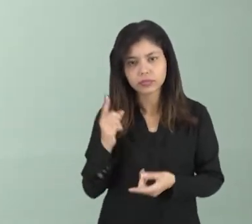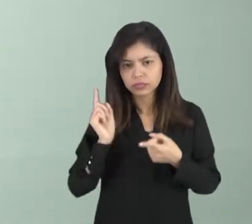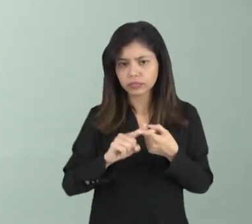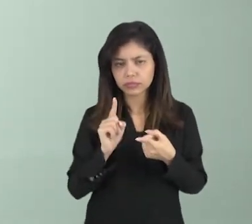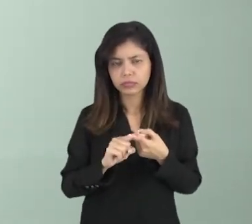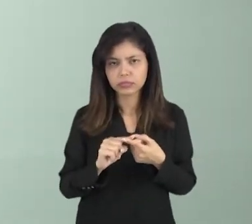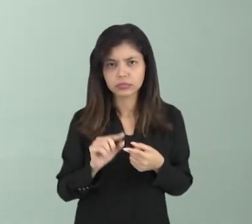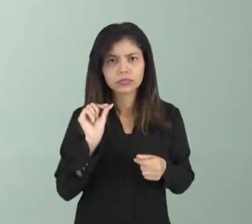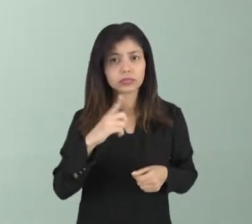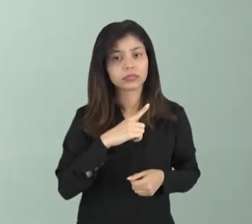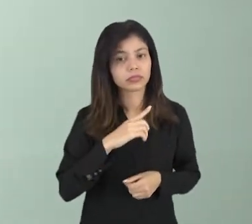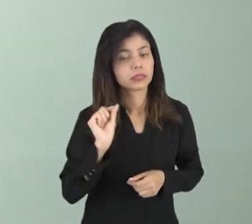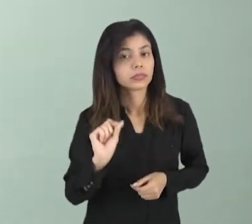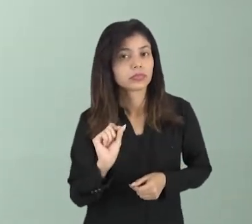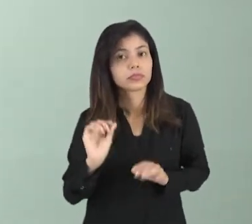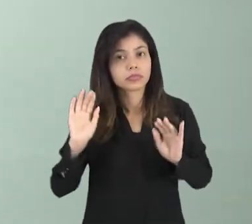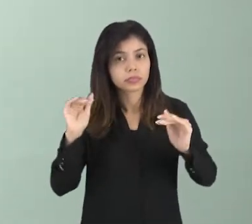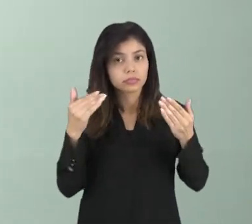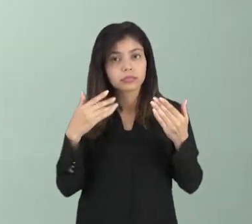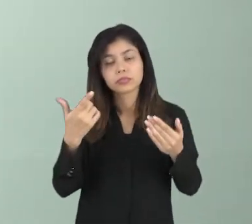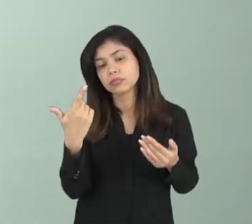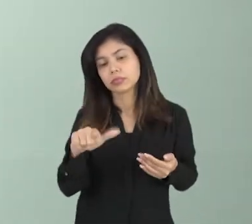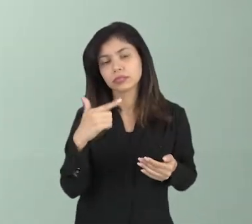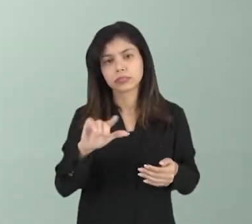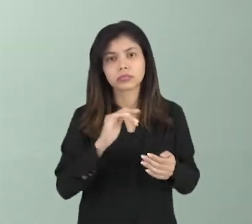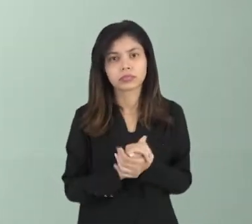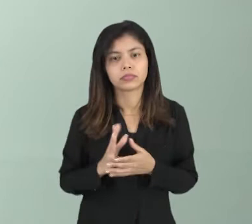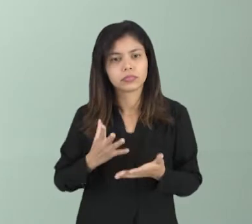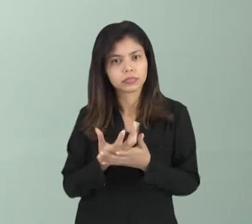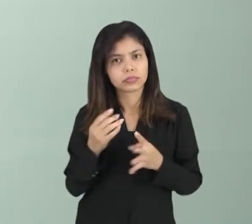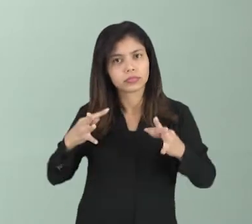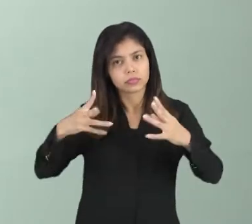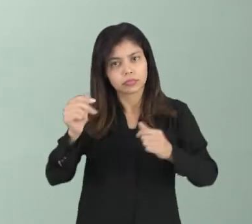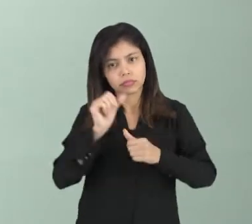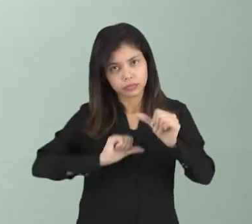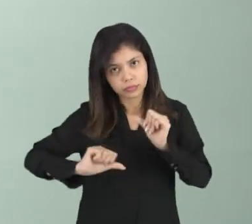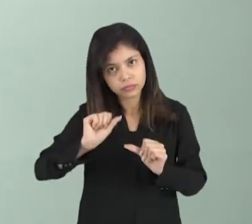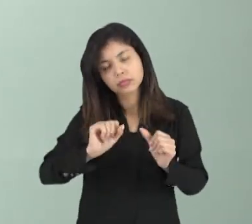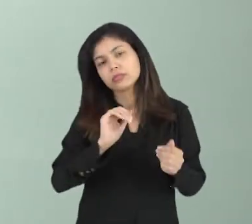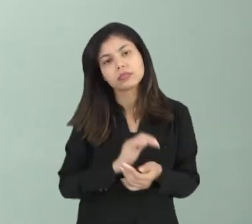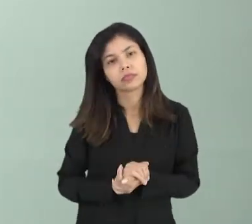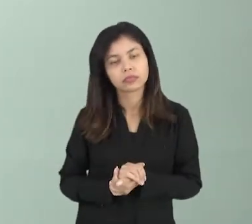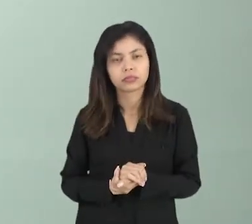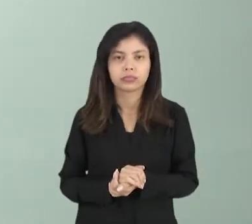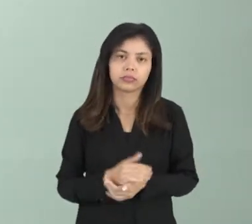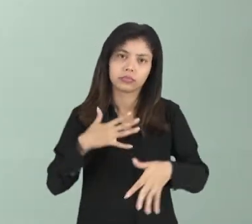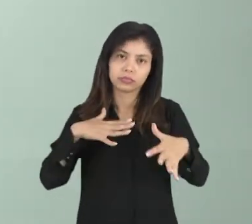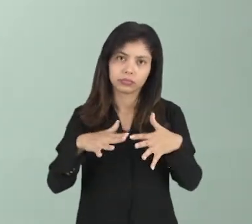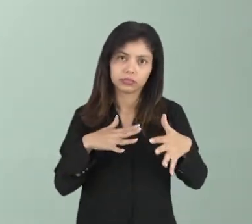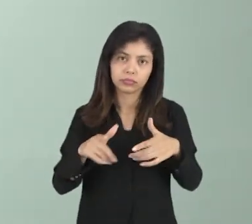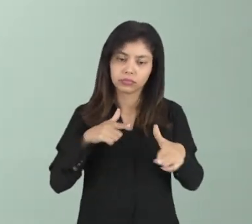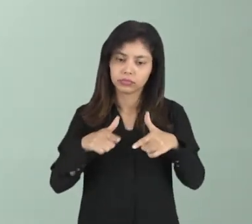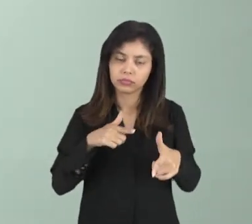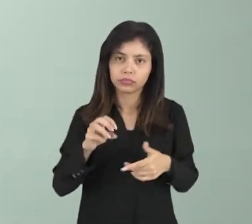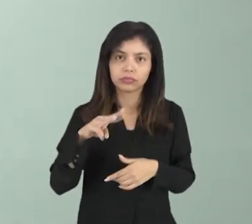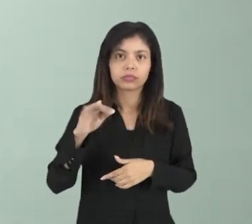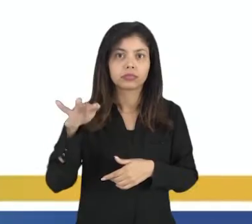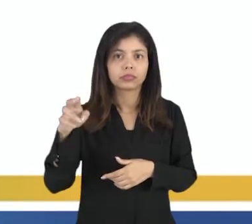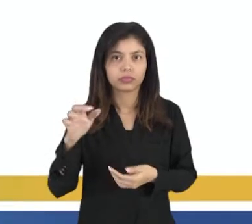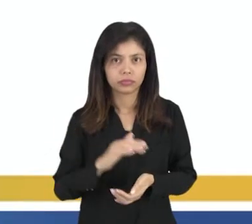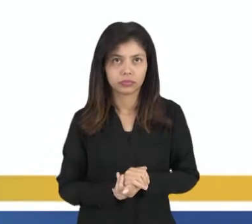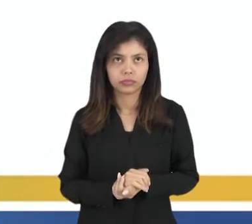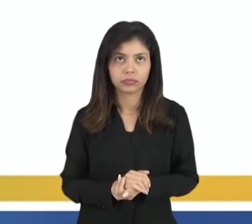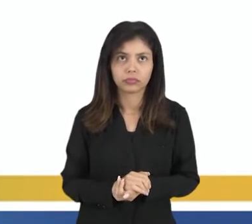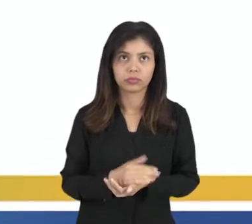essa. Você não tem possibilidade, tá, de pegar todo esse calor e converter em trabalho mecânico. Tudo bem?